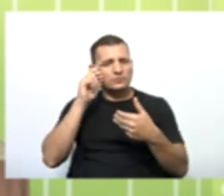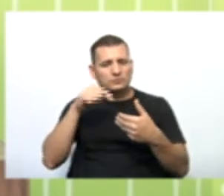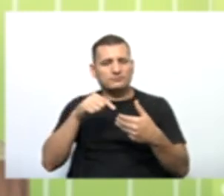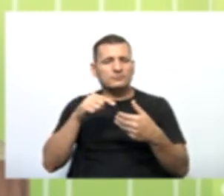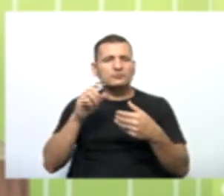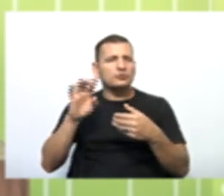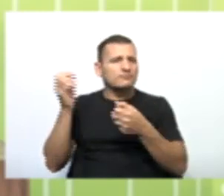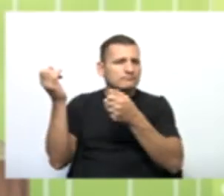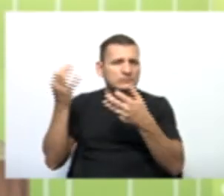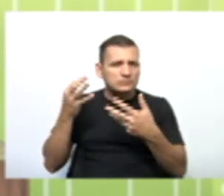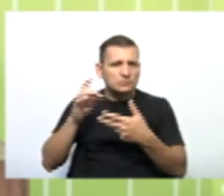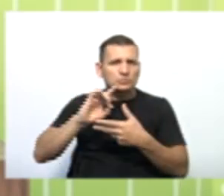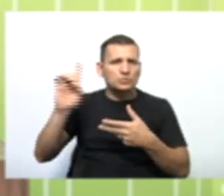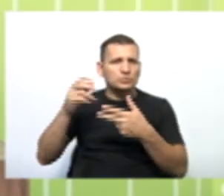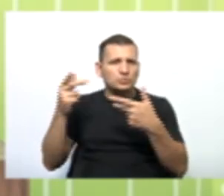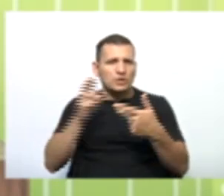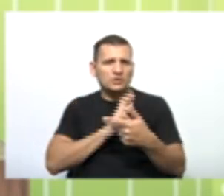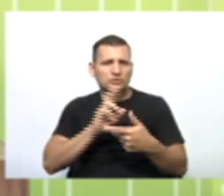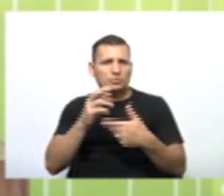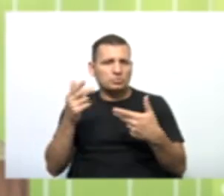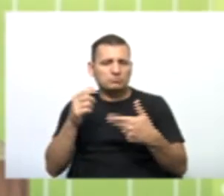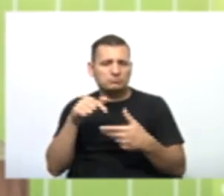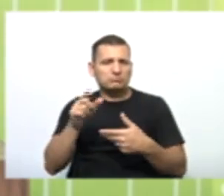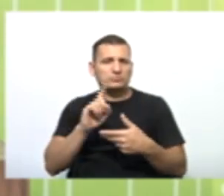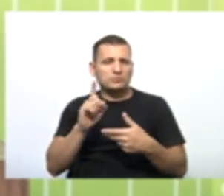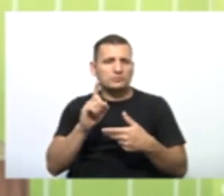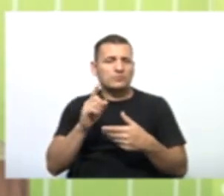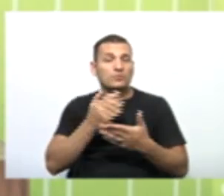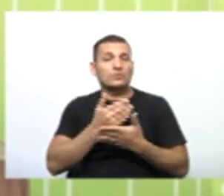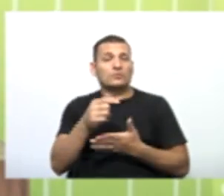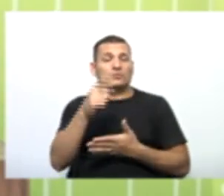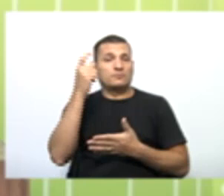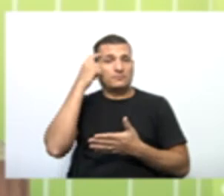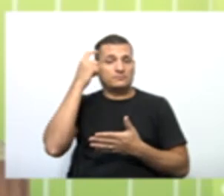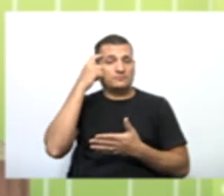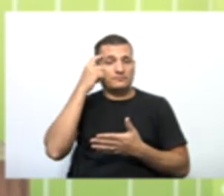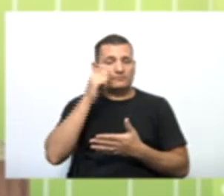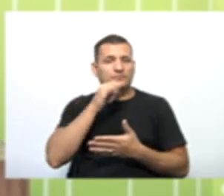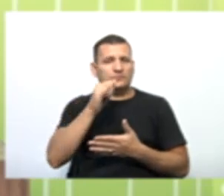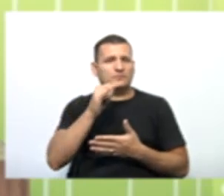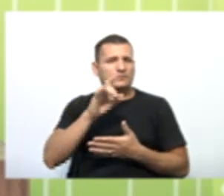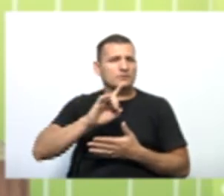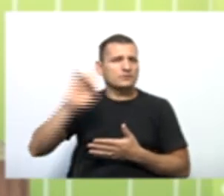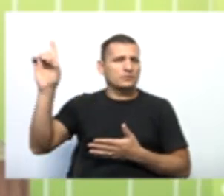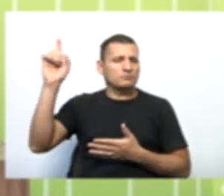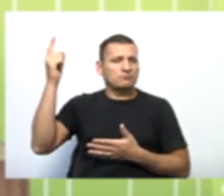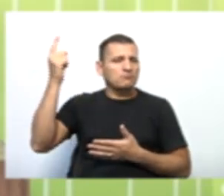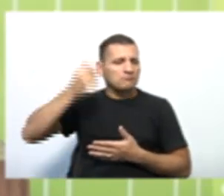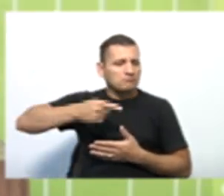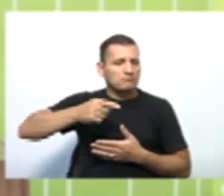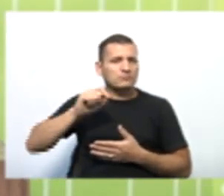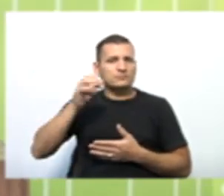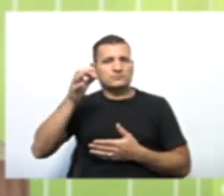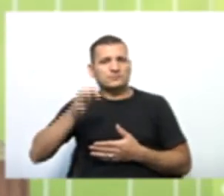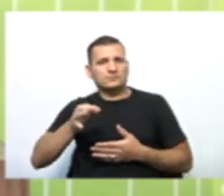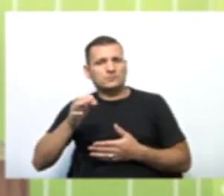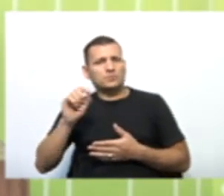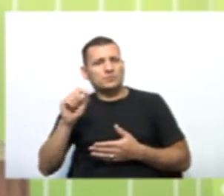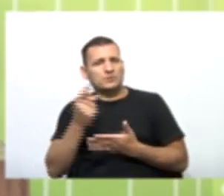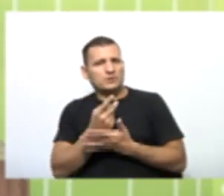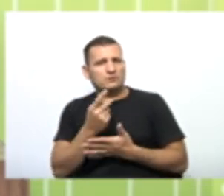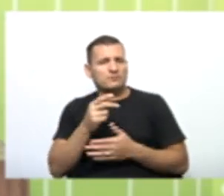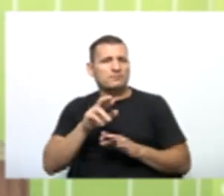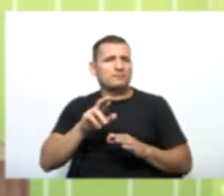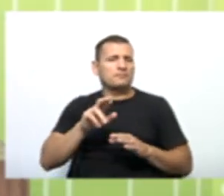bastava. Que começaram a pensar, por exemplo, se os deuses determinam o que é certo e o que é errado, mas os deuses de quem?